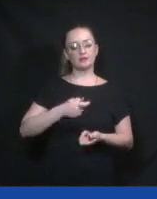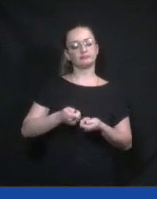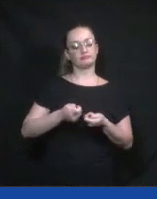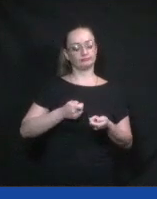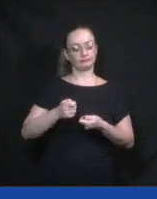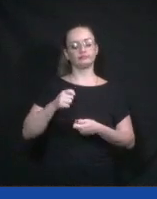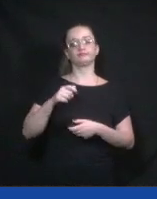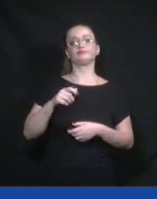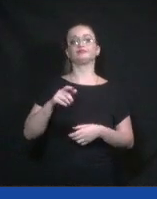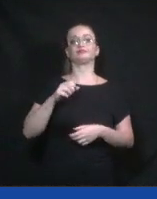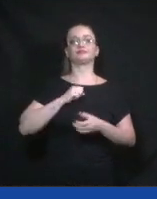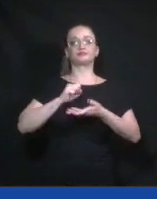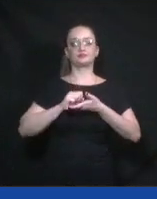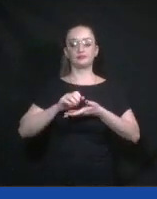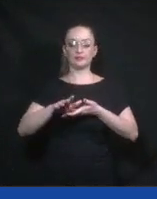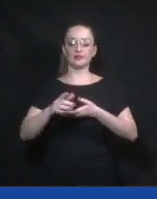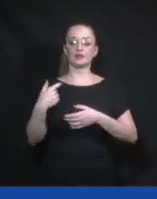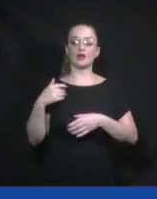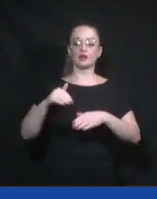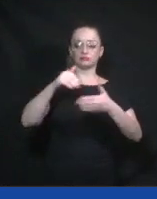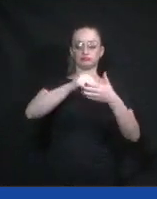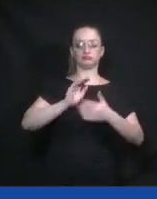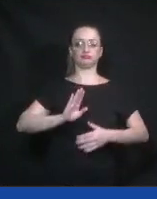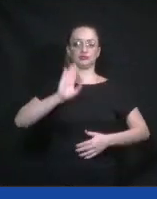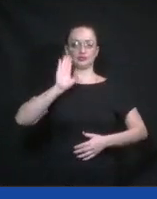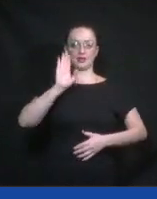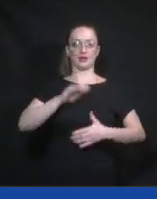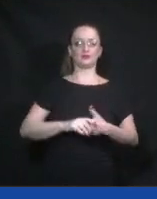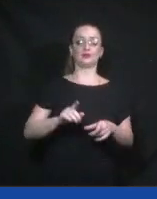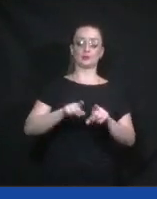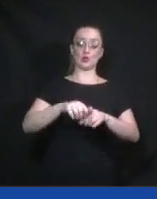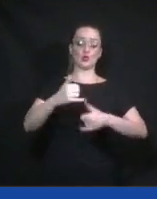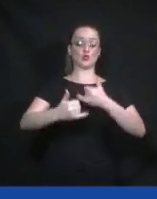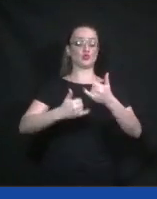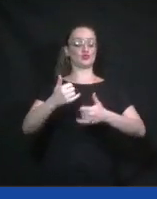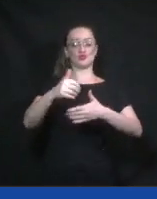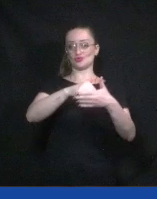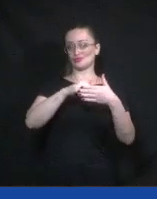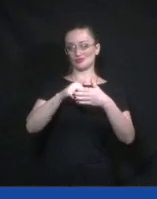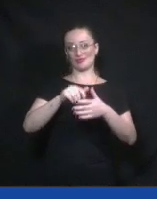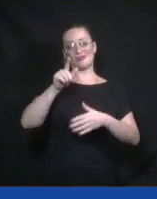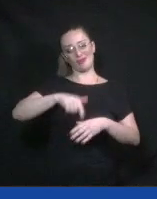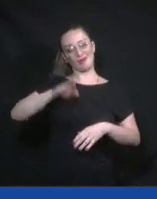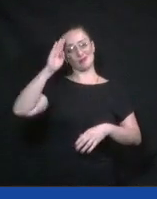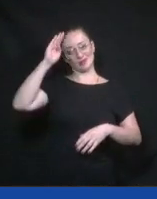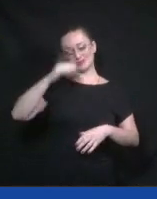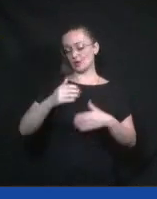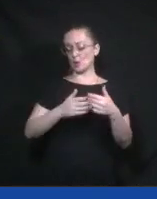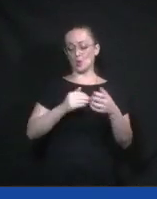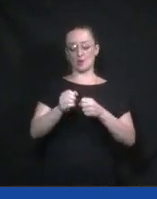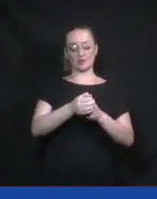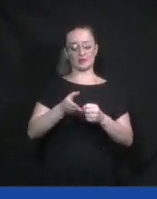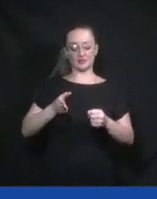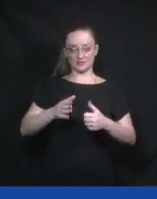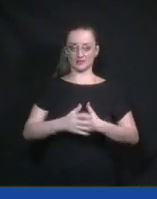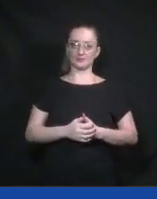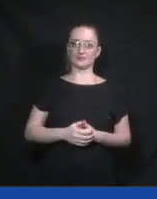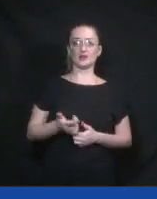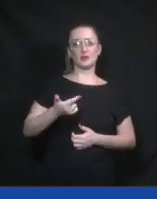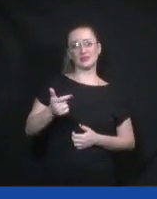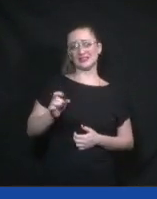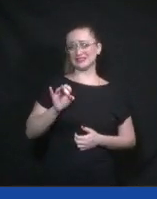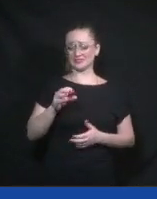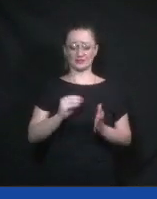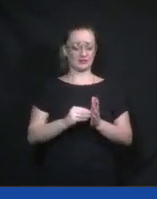da do lançamento de candidaturas e do jogo eleitoral são fundamentais em qualquer democracia não existe democracia